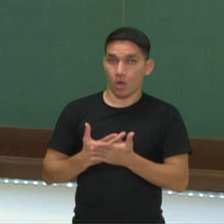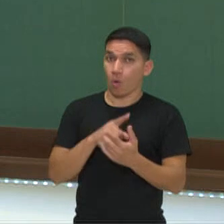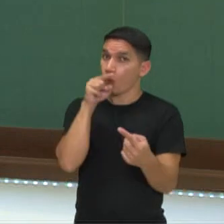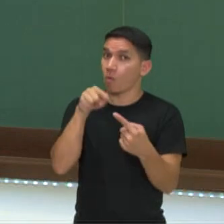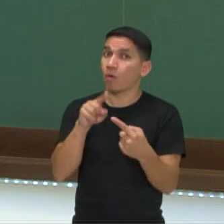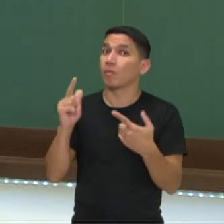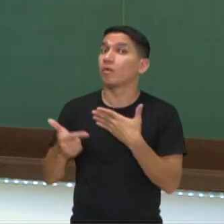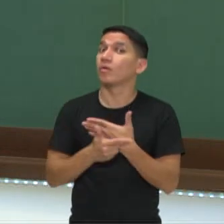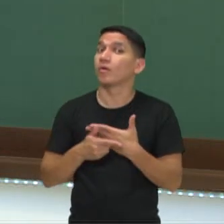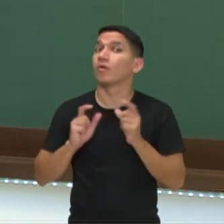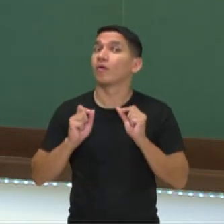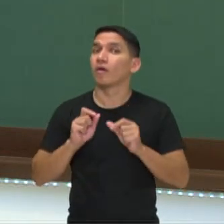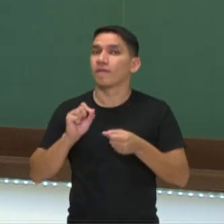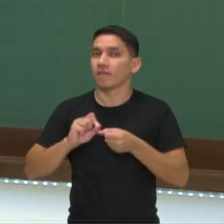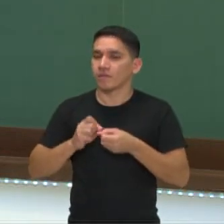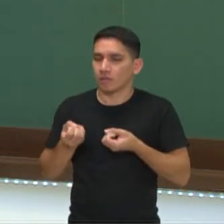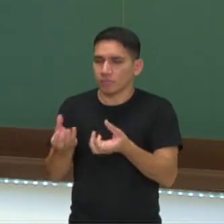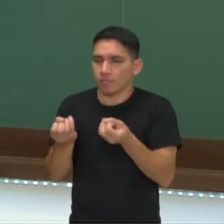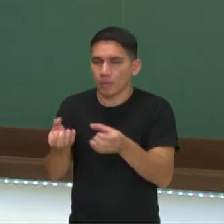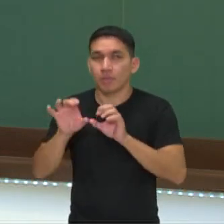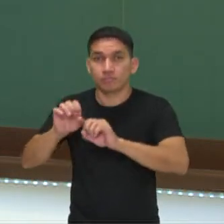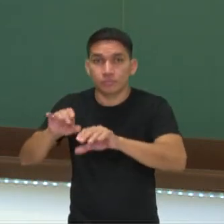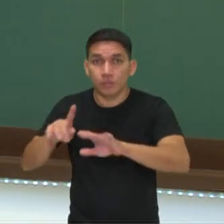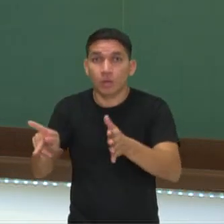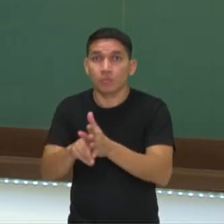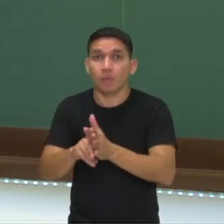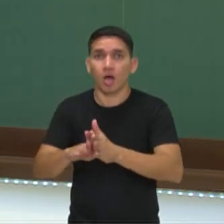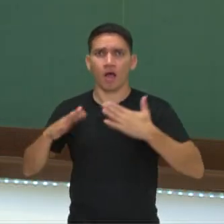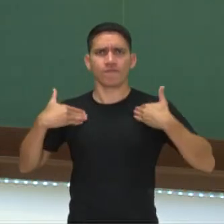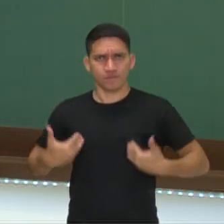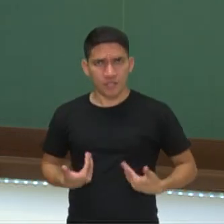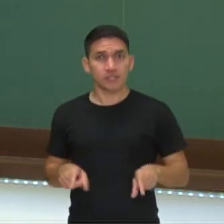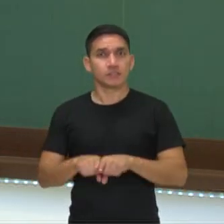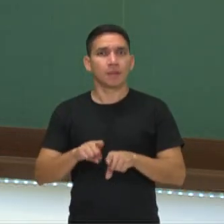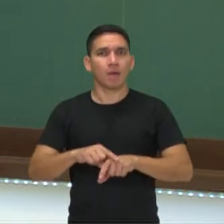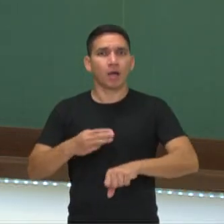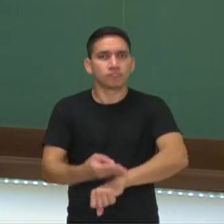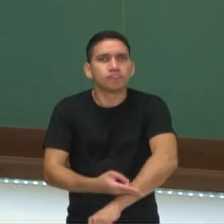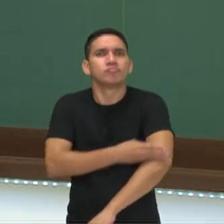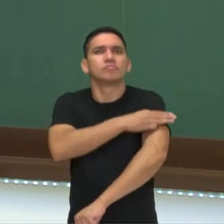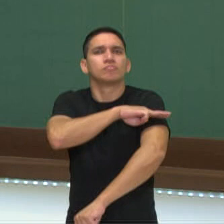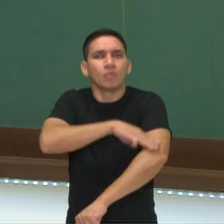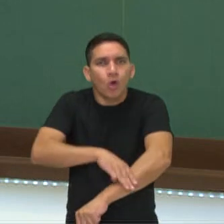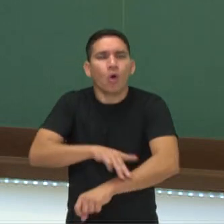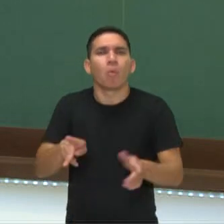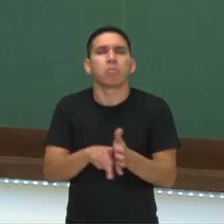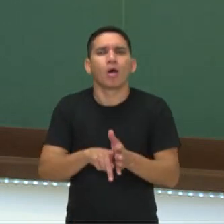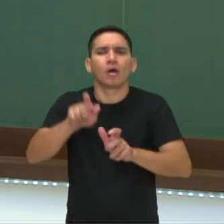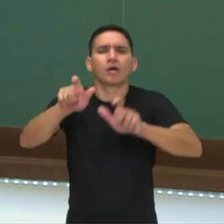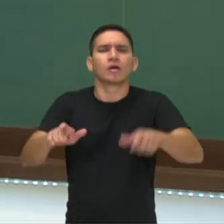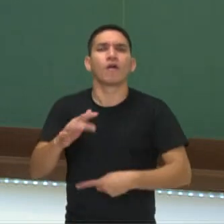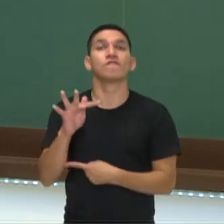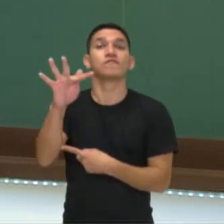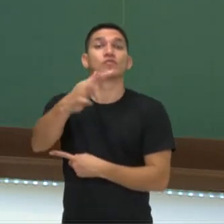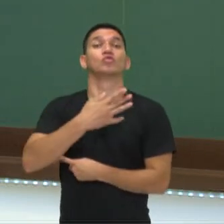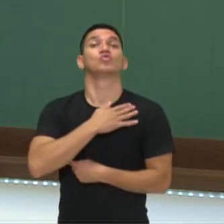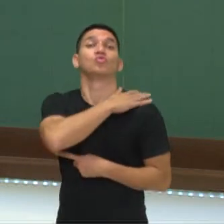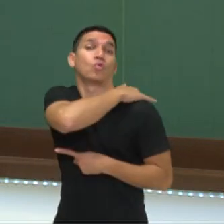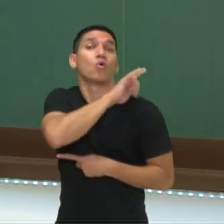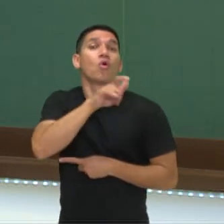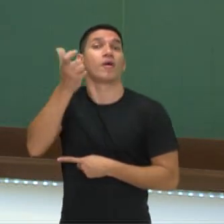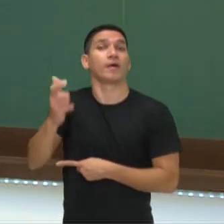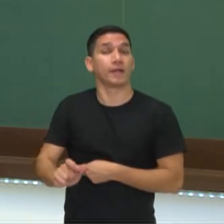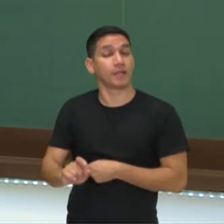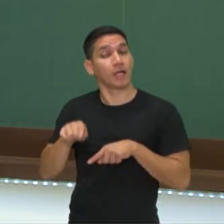função preparar física e moralmente os futuros soldados da Itália. Essa era a visão para as escolas